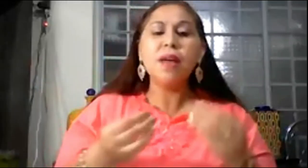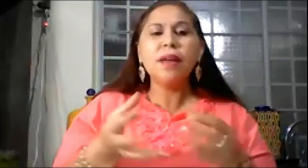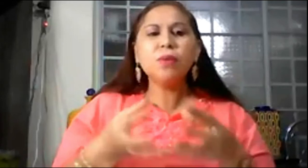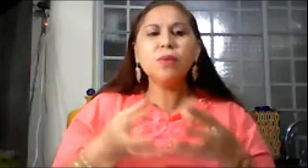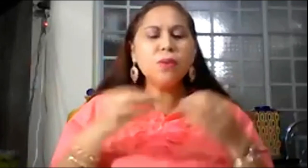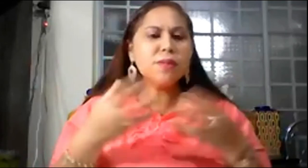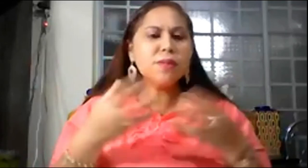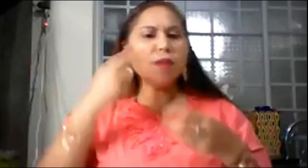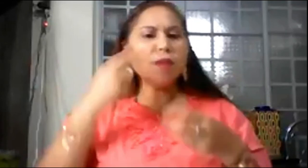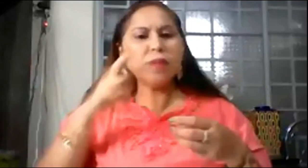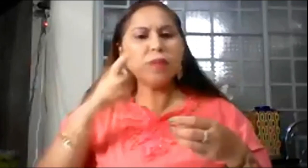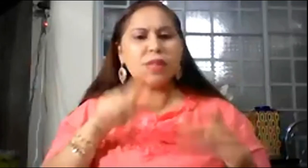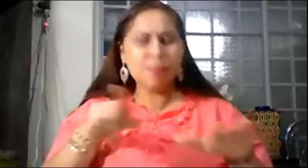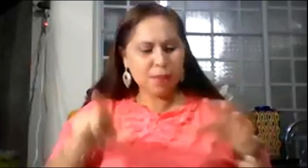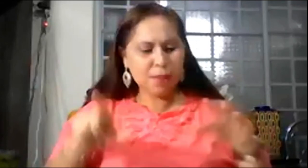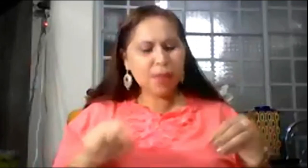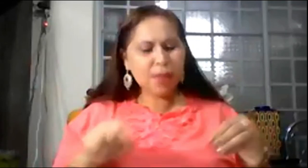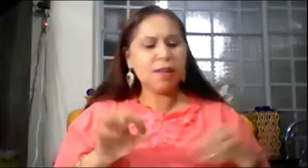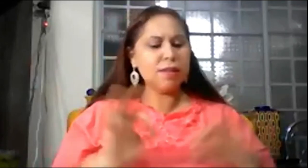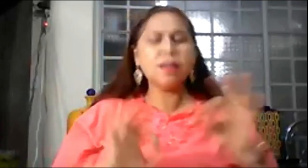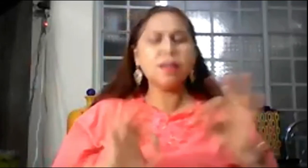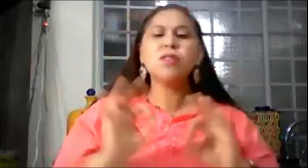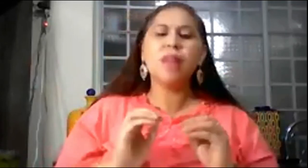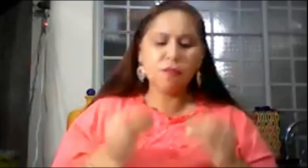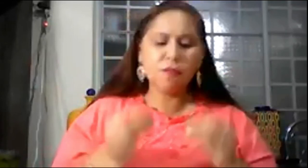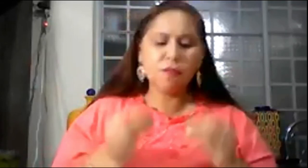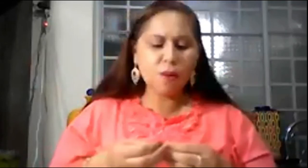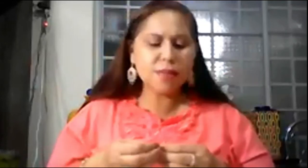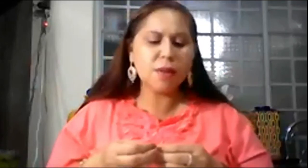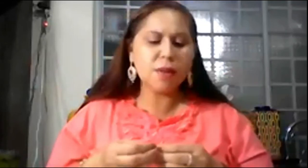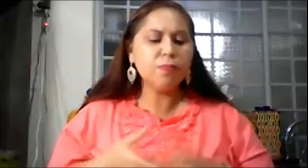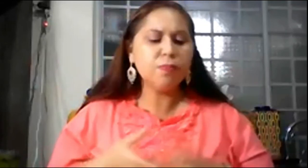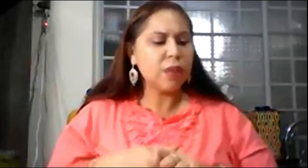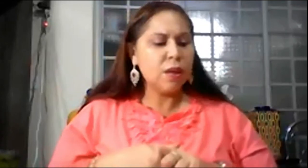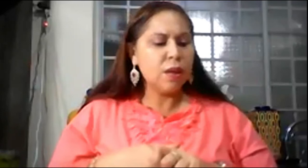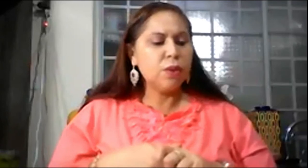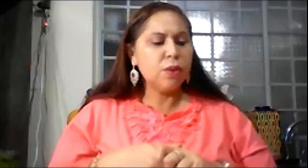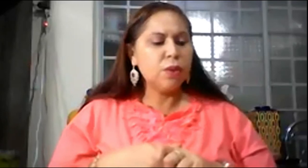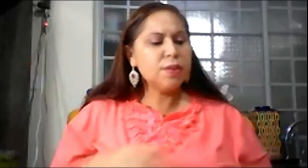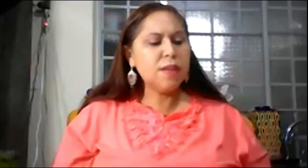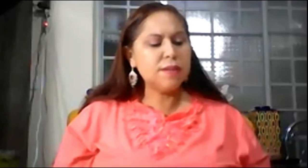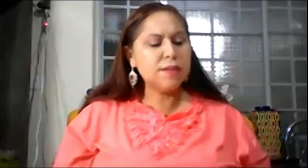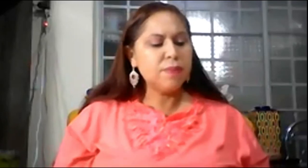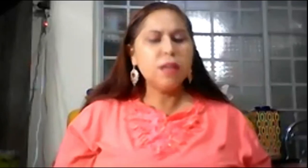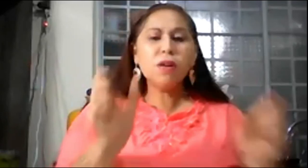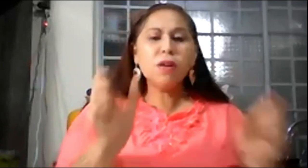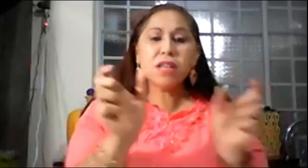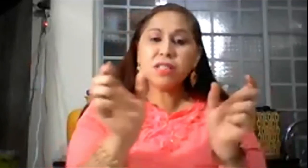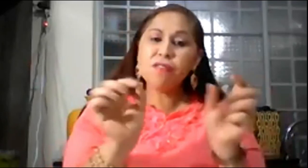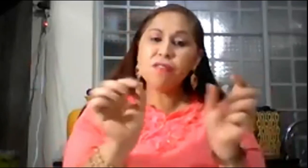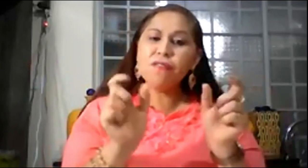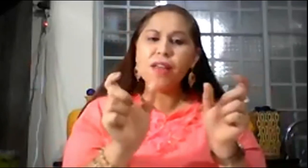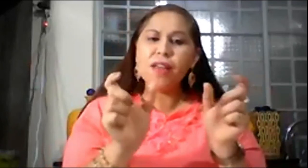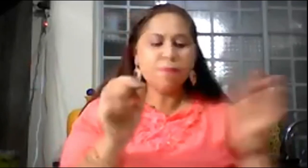Então, tudo isso nós vimos a semana passada, nessa questão da formação dos sinais. E hoje a gente já